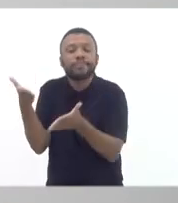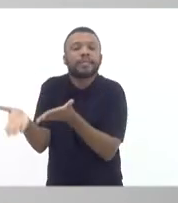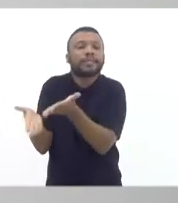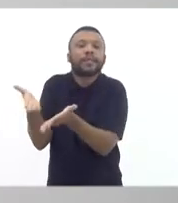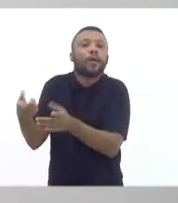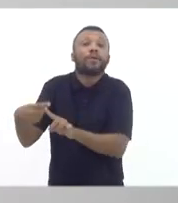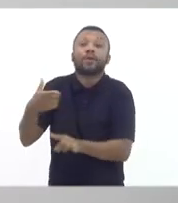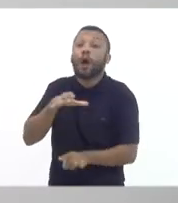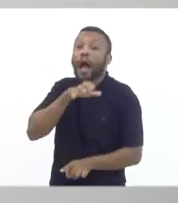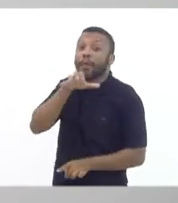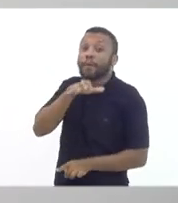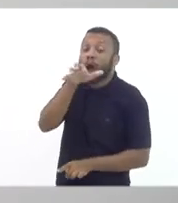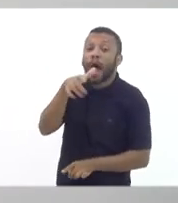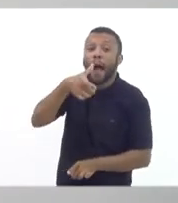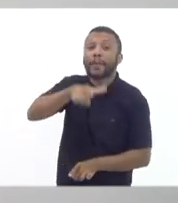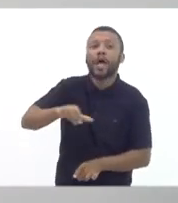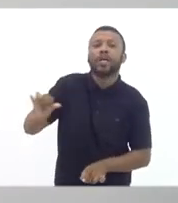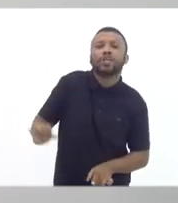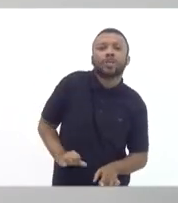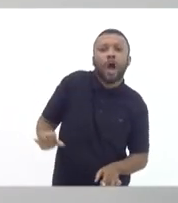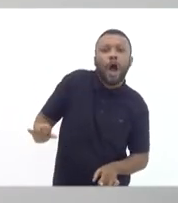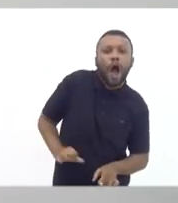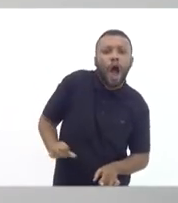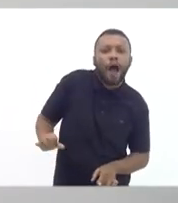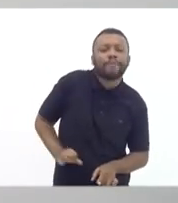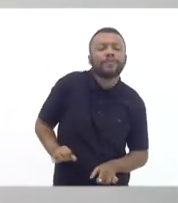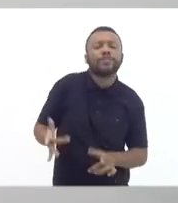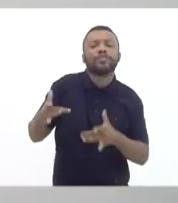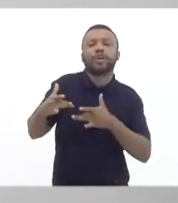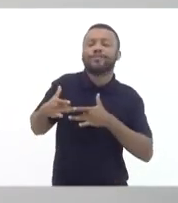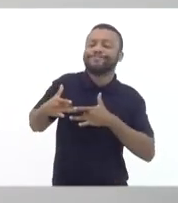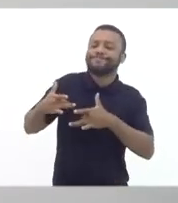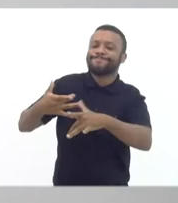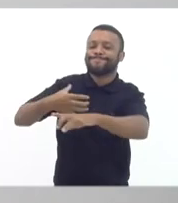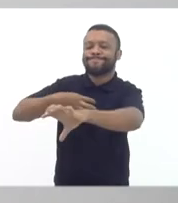que as pessoas sofrem de compaixão.